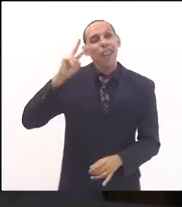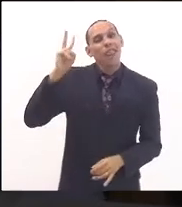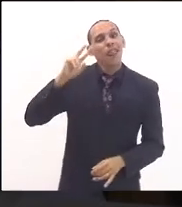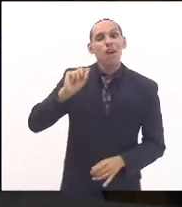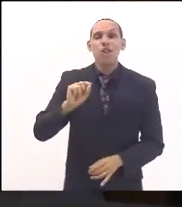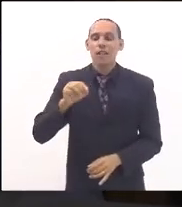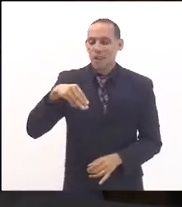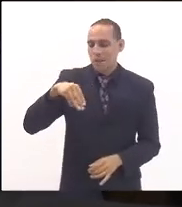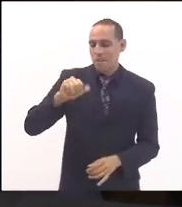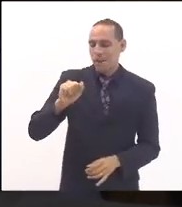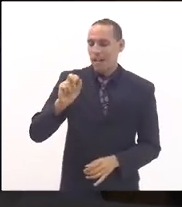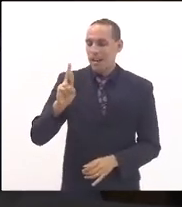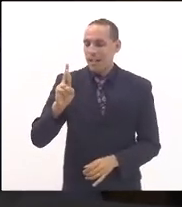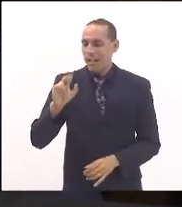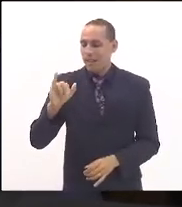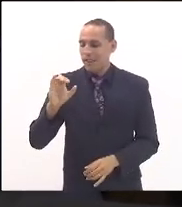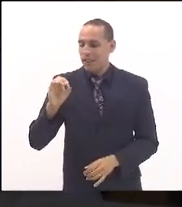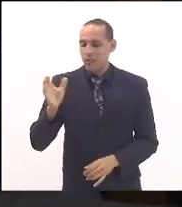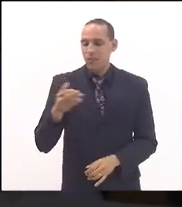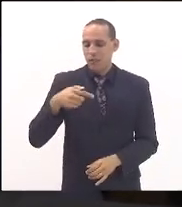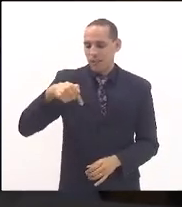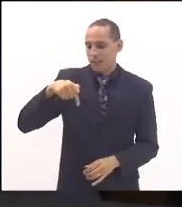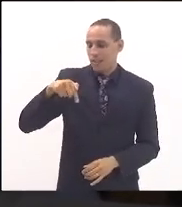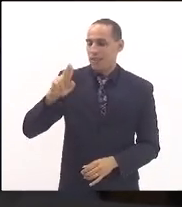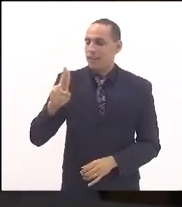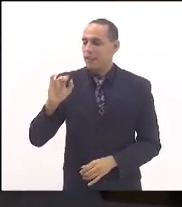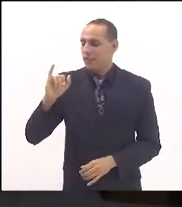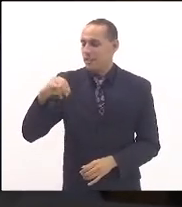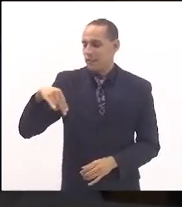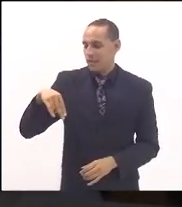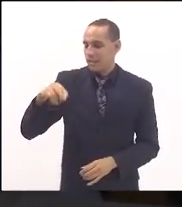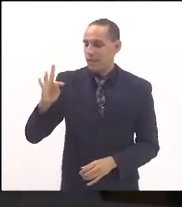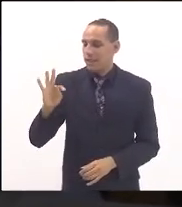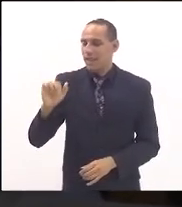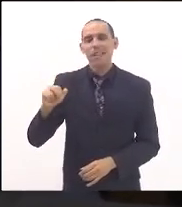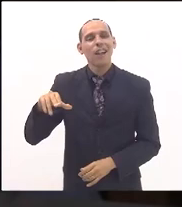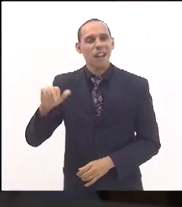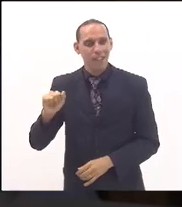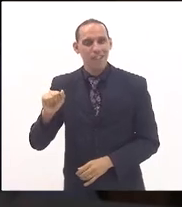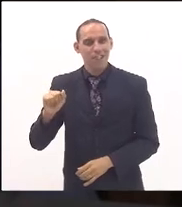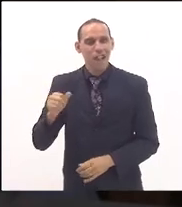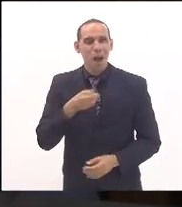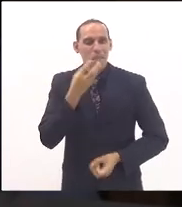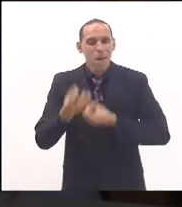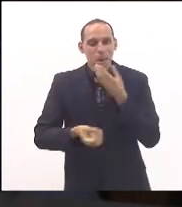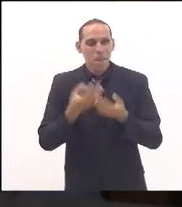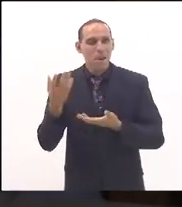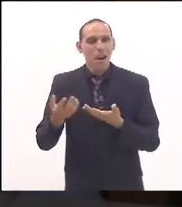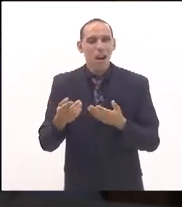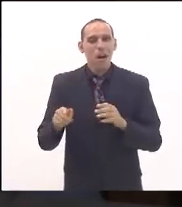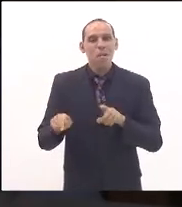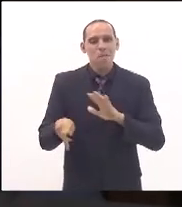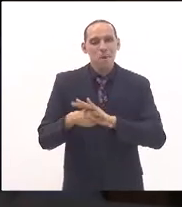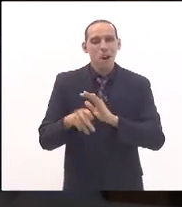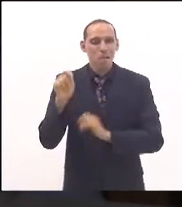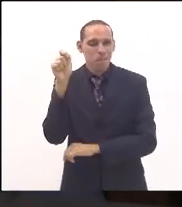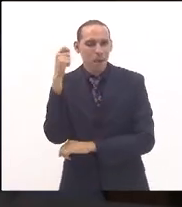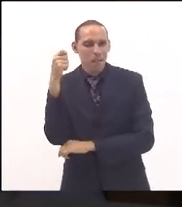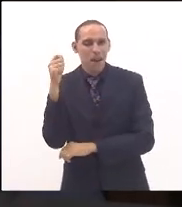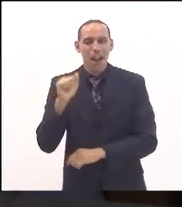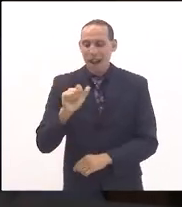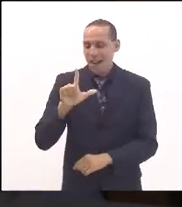aqui de Mário Quintana Mario Quintana era um poeta Gaúcho de Alegrete